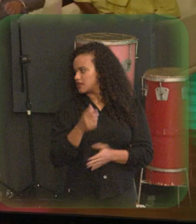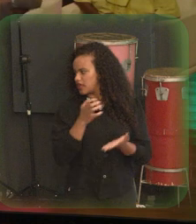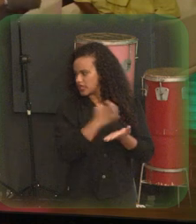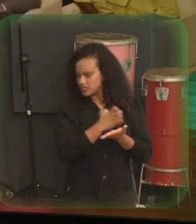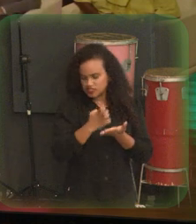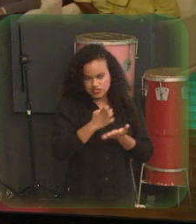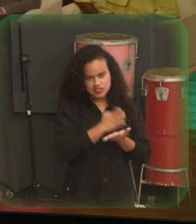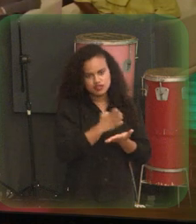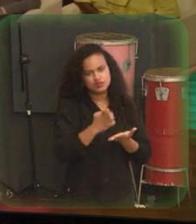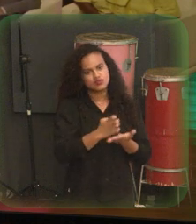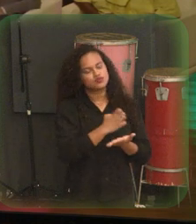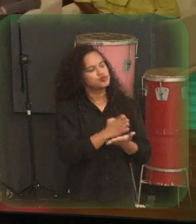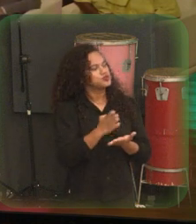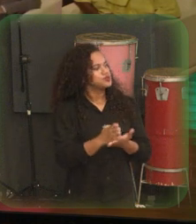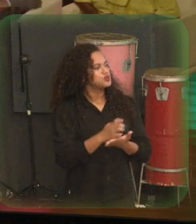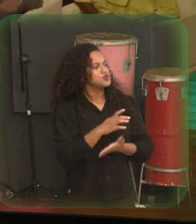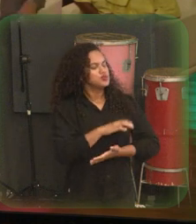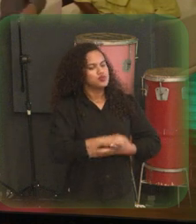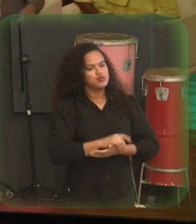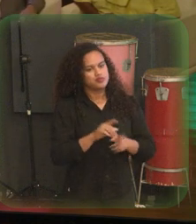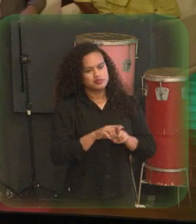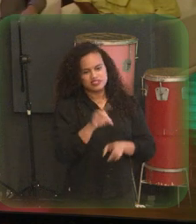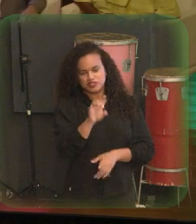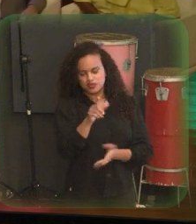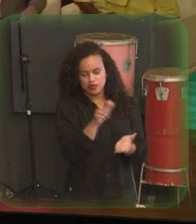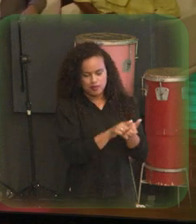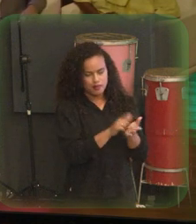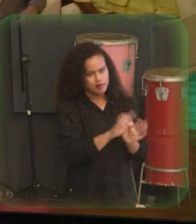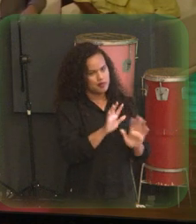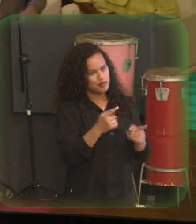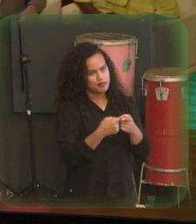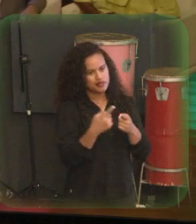Mas não pode ser só papel, né? Papel a gente já tem muito. Simbora.